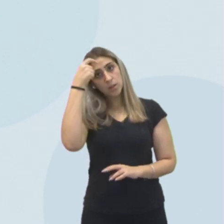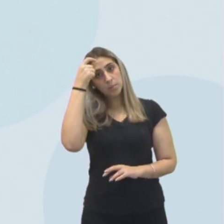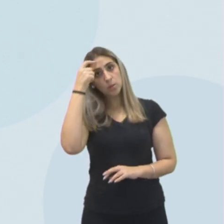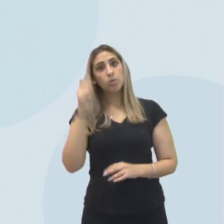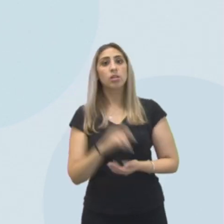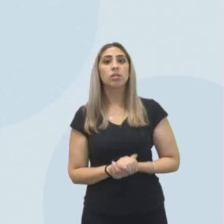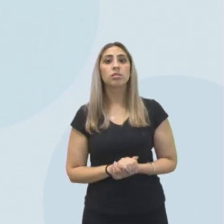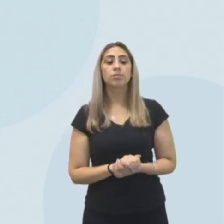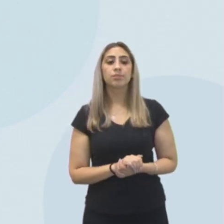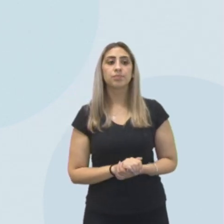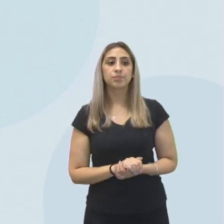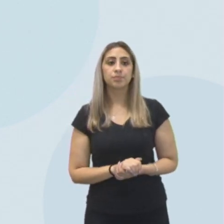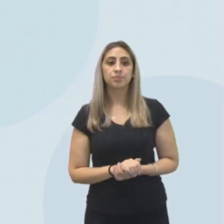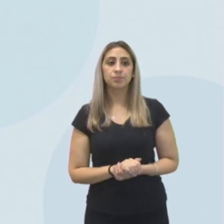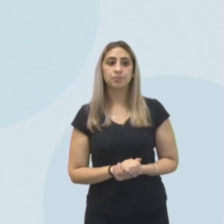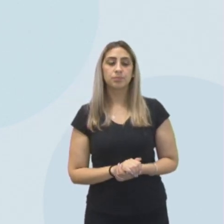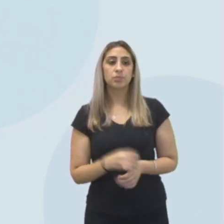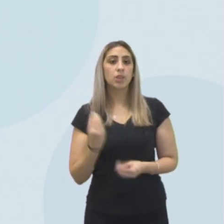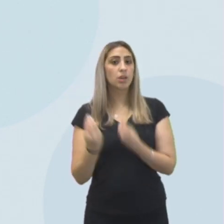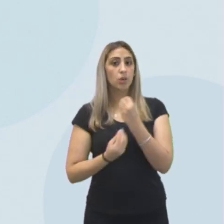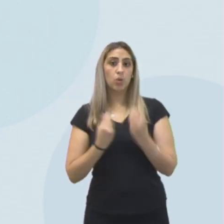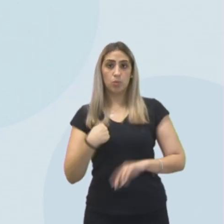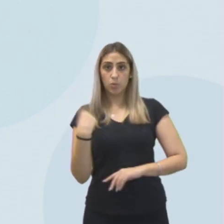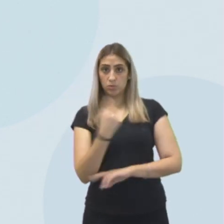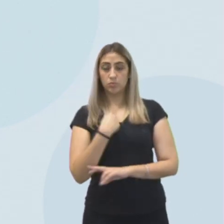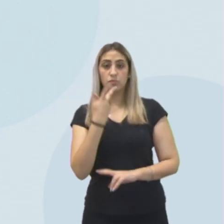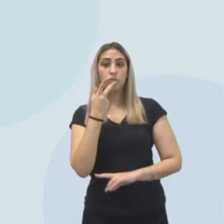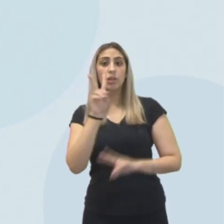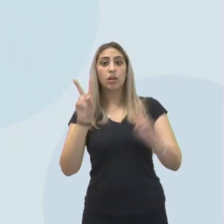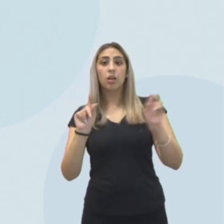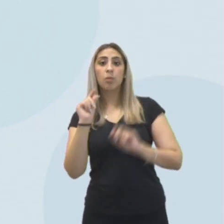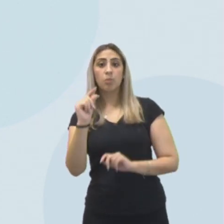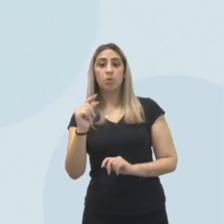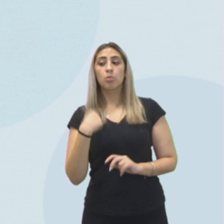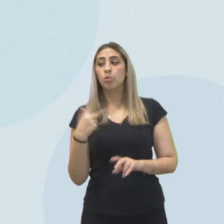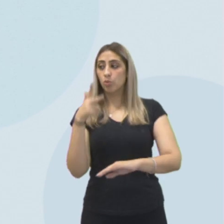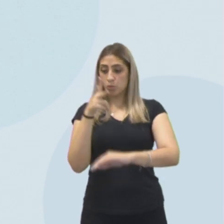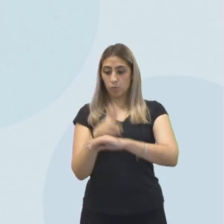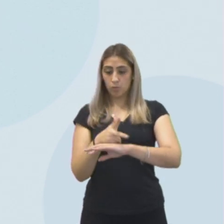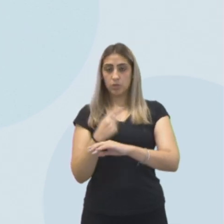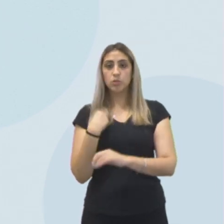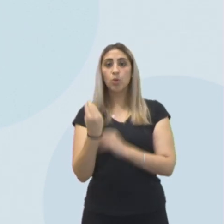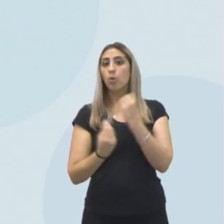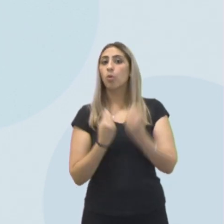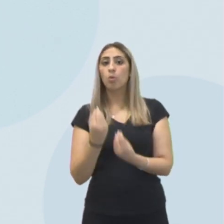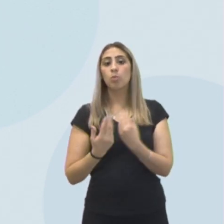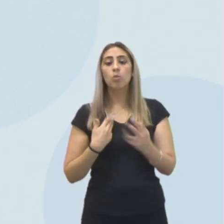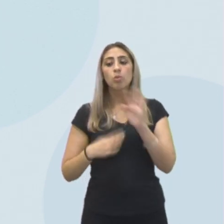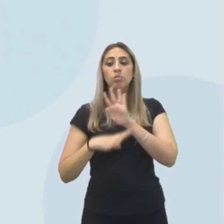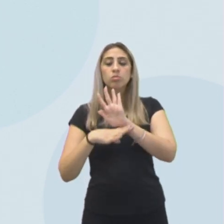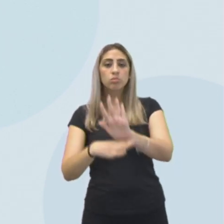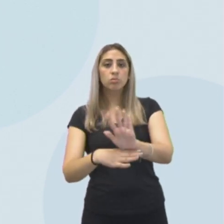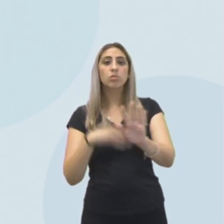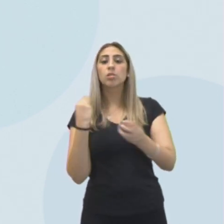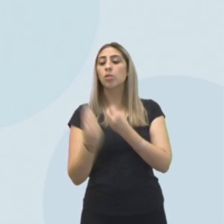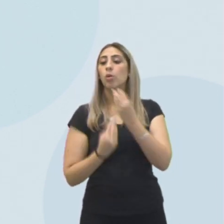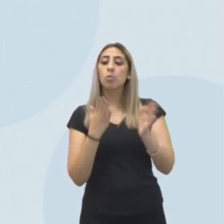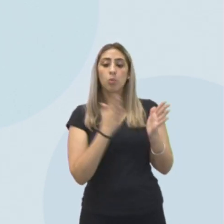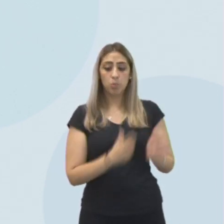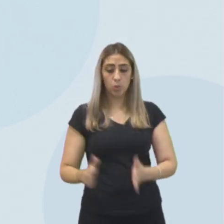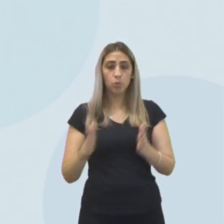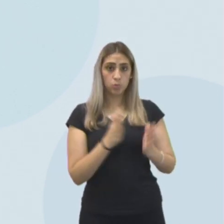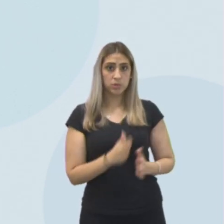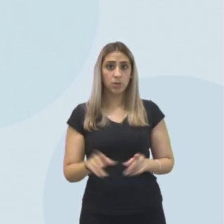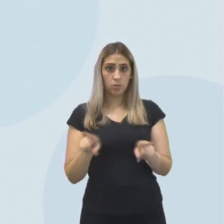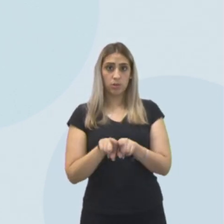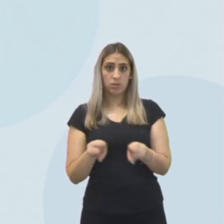um clipe. Como nós vamos falar um pouquinho do vídeo como recurso, mas também como produção